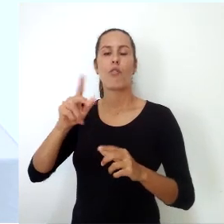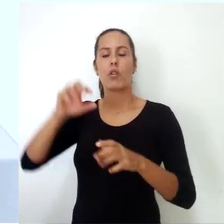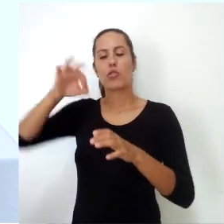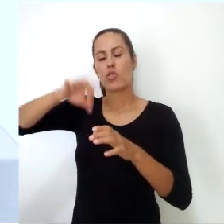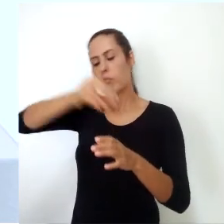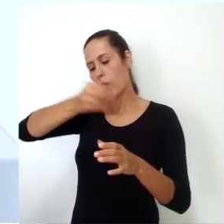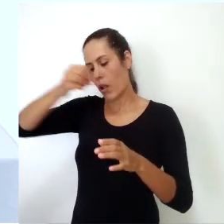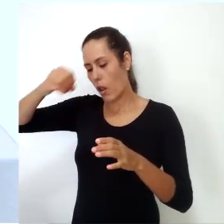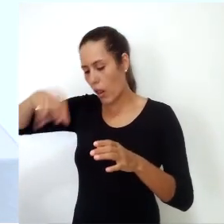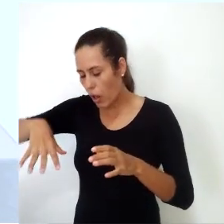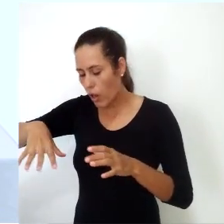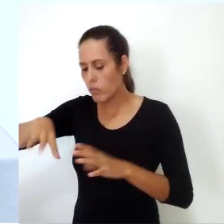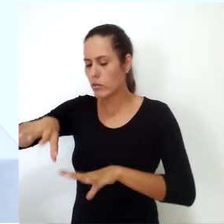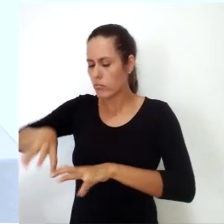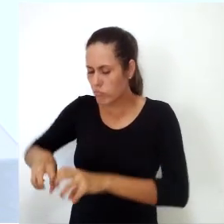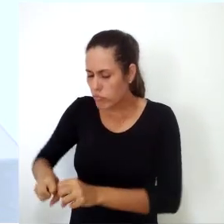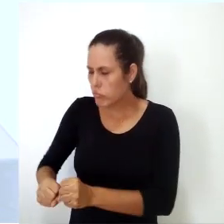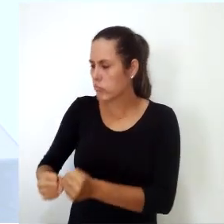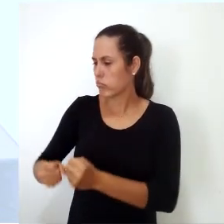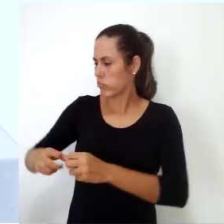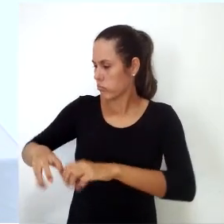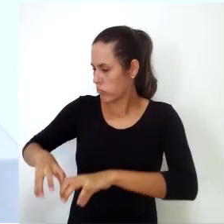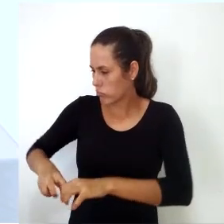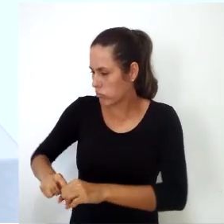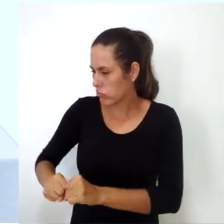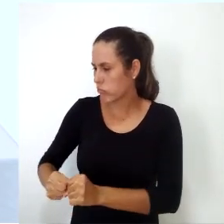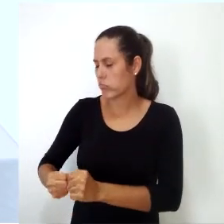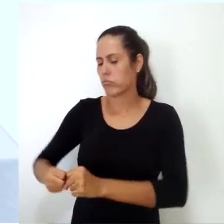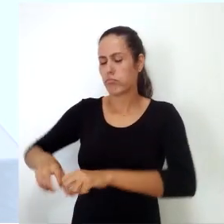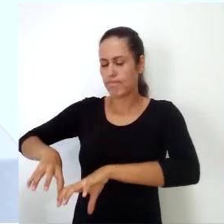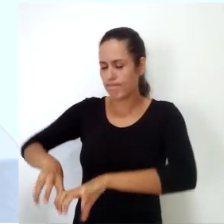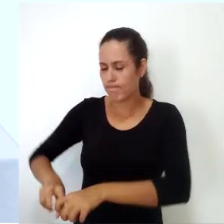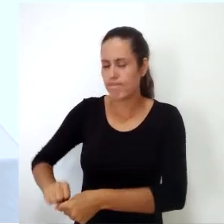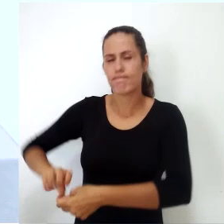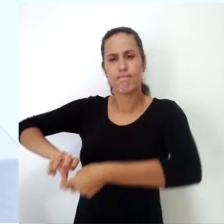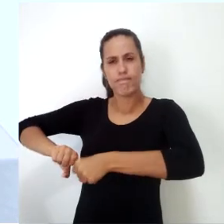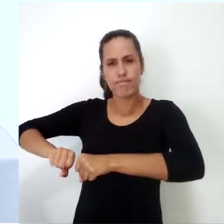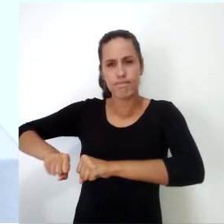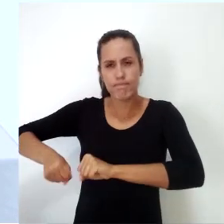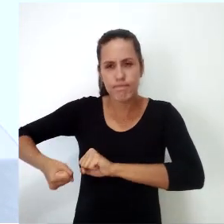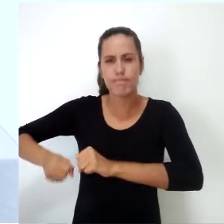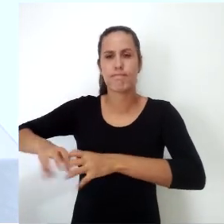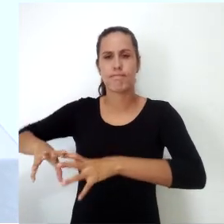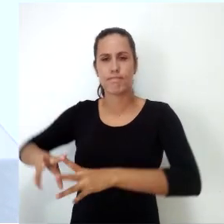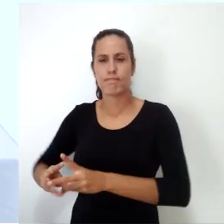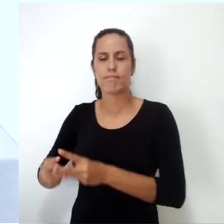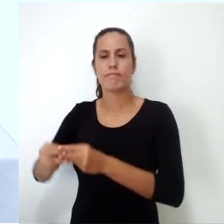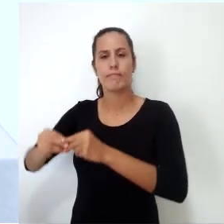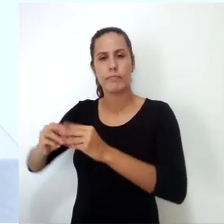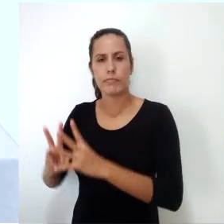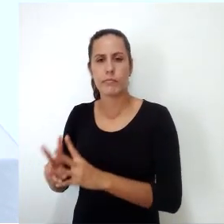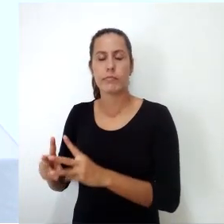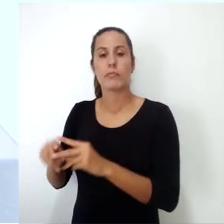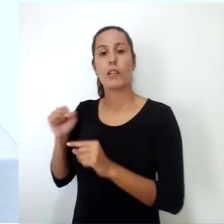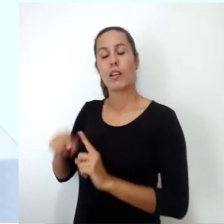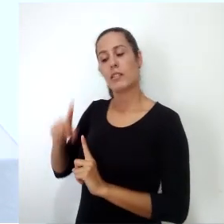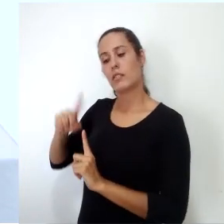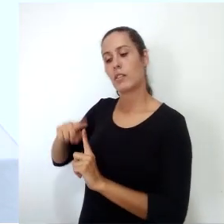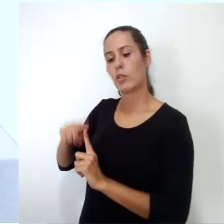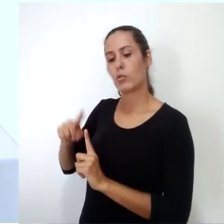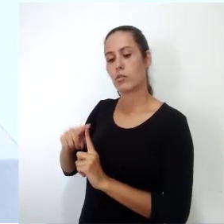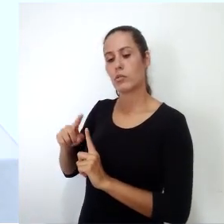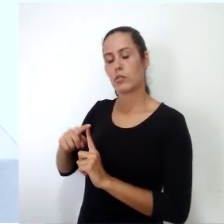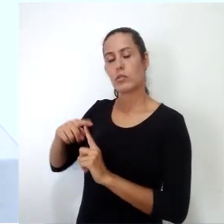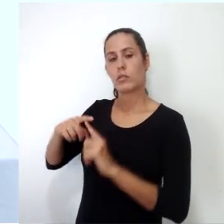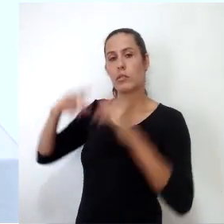vai esfregando na água aqui, tá certo? Fazendo o banho, né? Esse banho aqui, né,